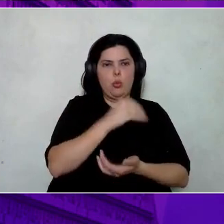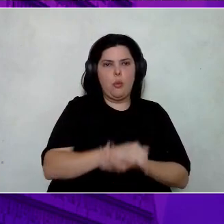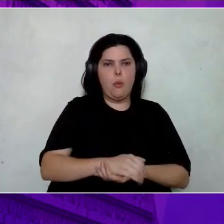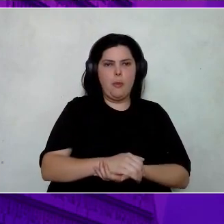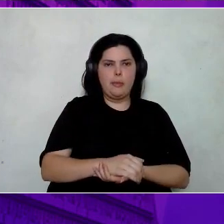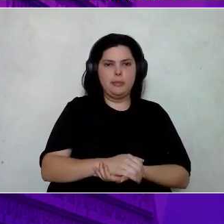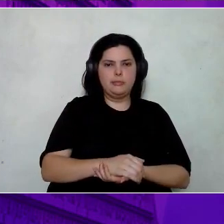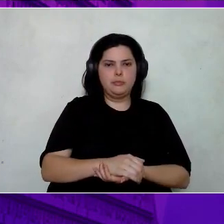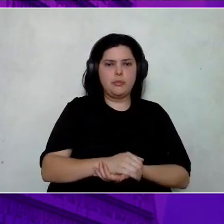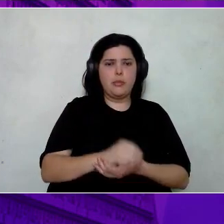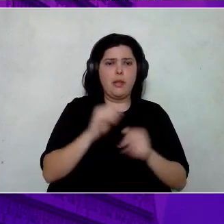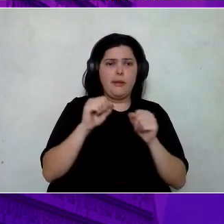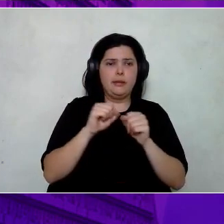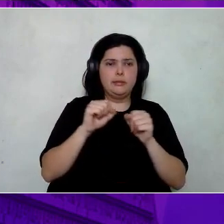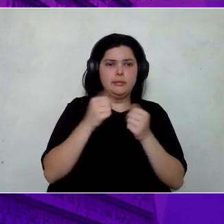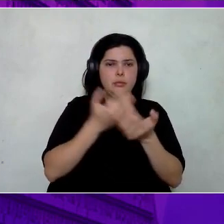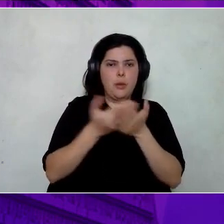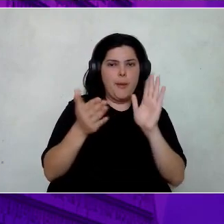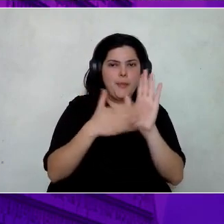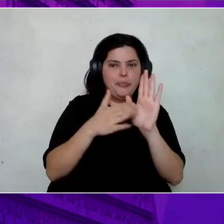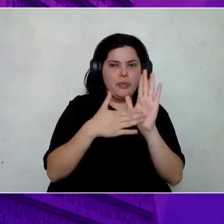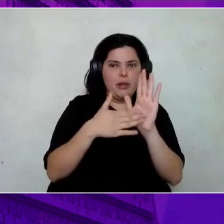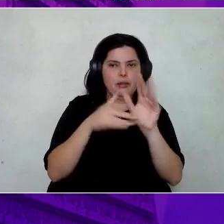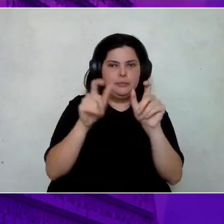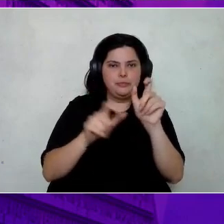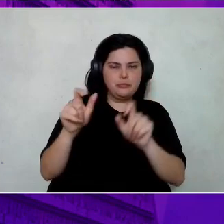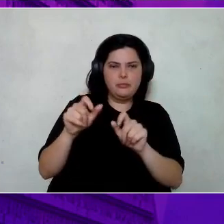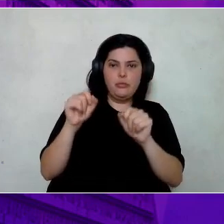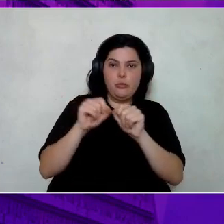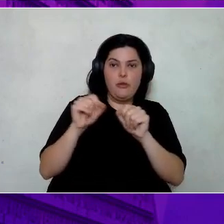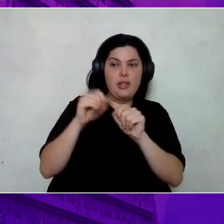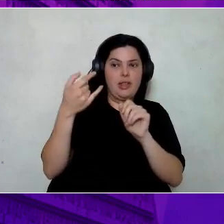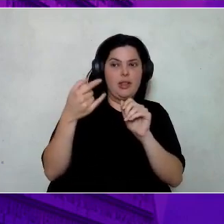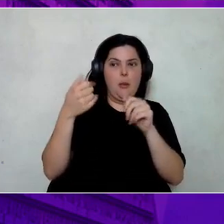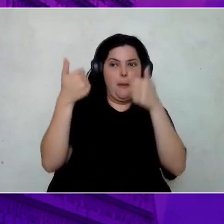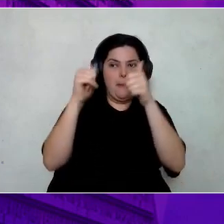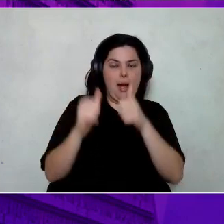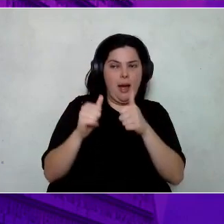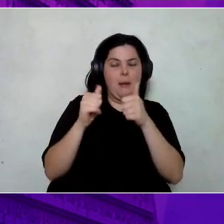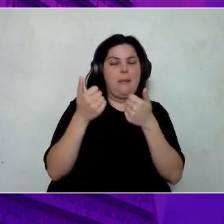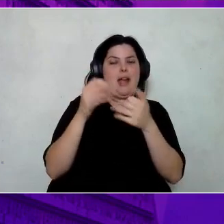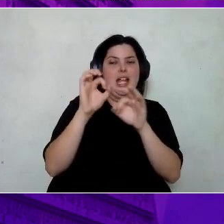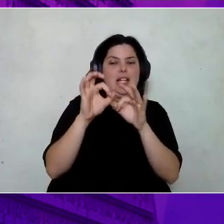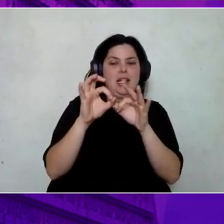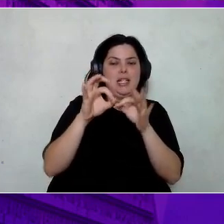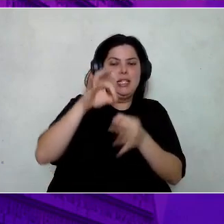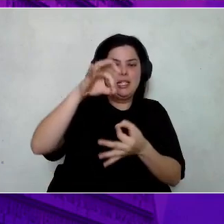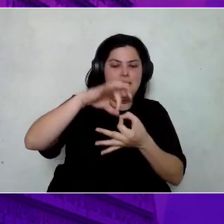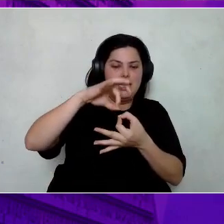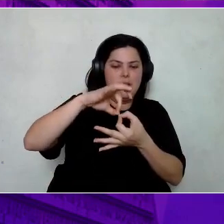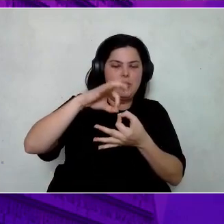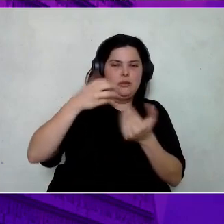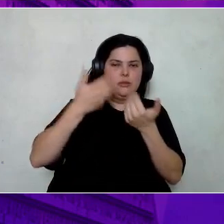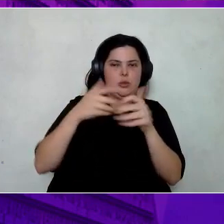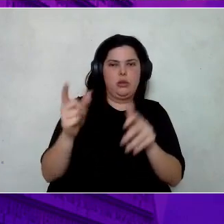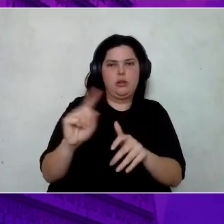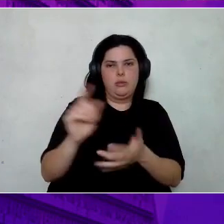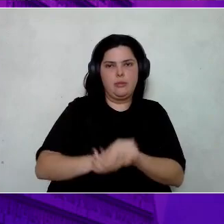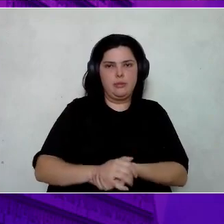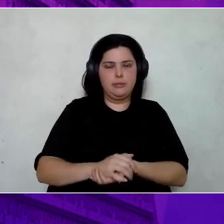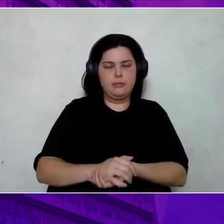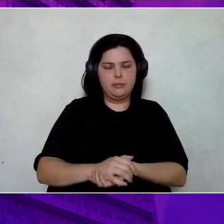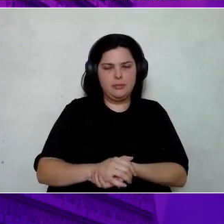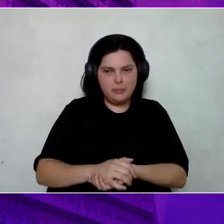isso daqui e começar a cobrar a galera, vou fazer aqui seu mapa astral, você quer... E aí não deu muito certo. E o interessante também é que,